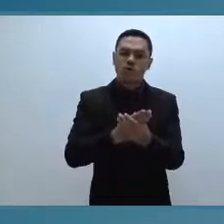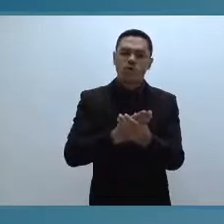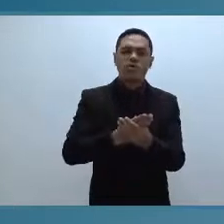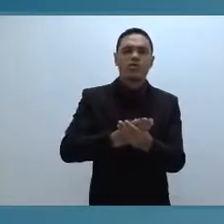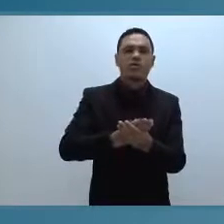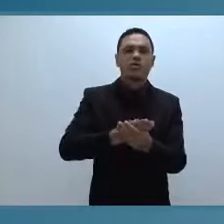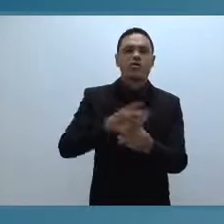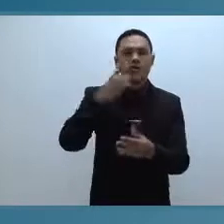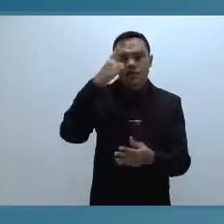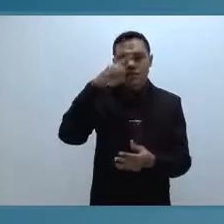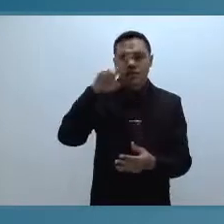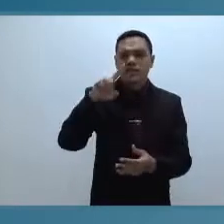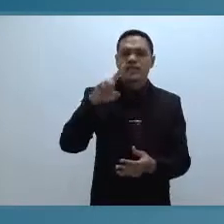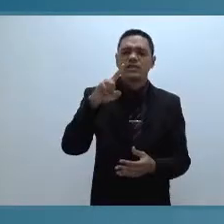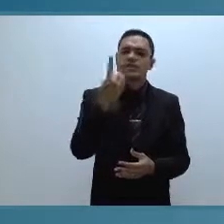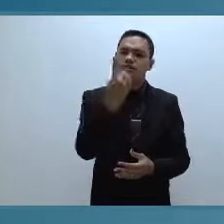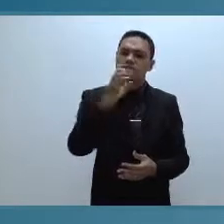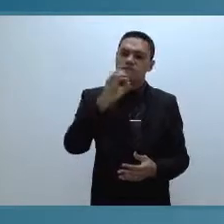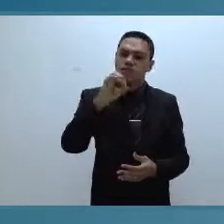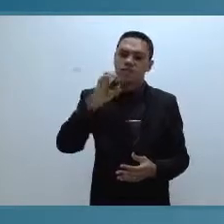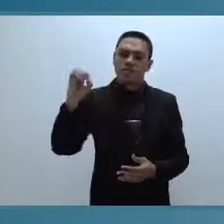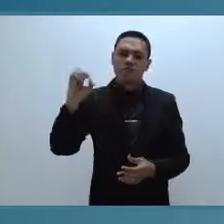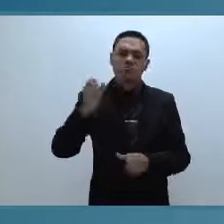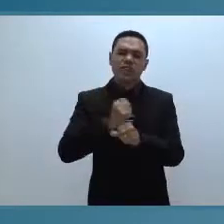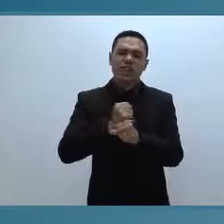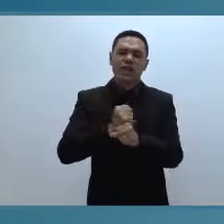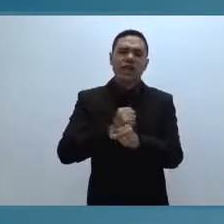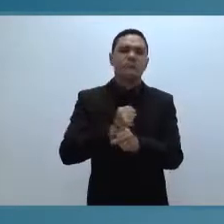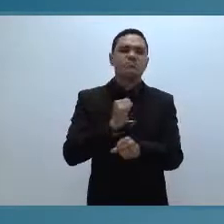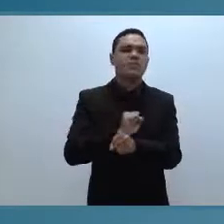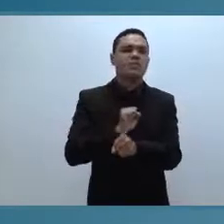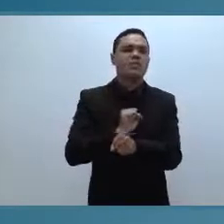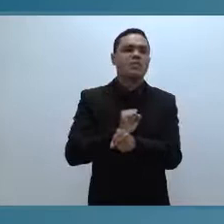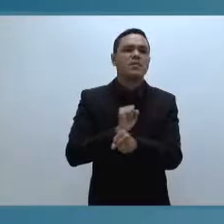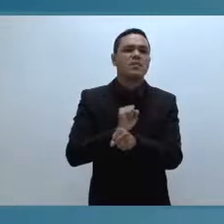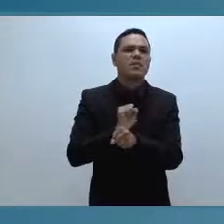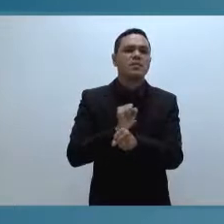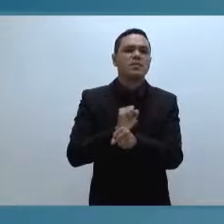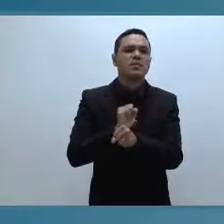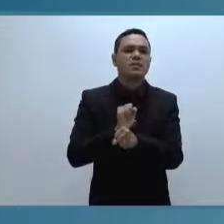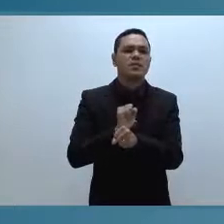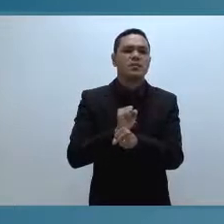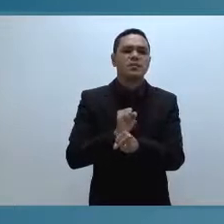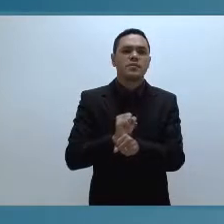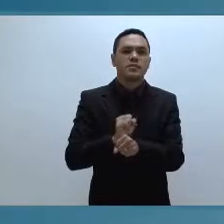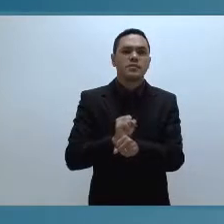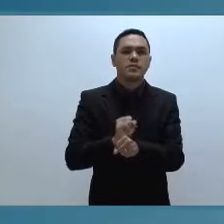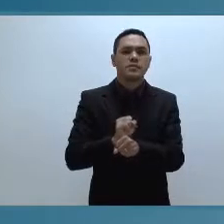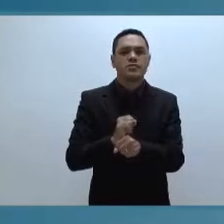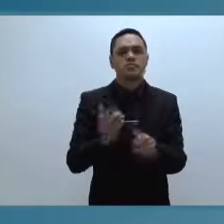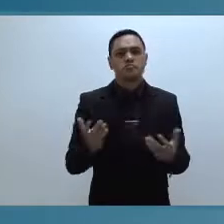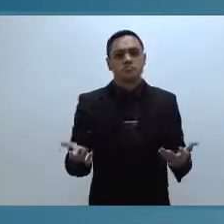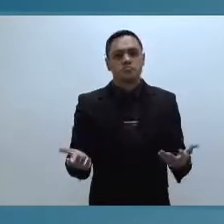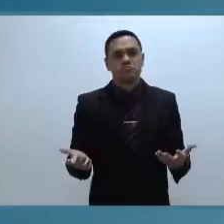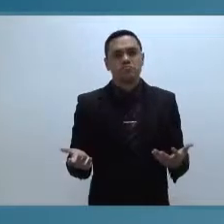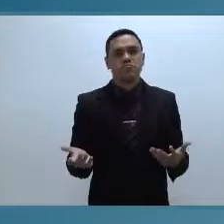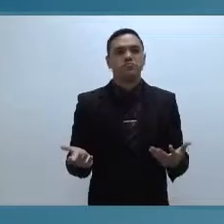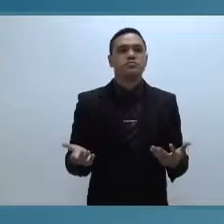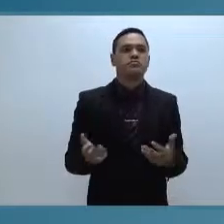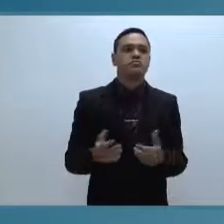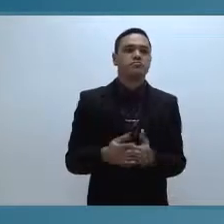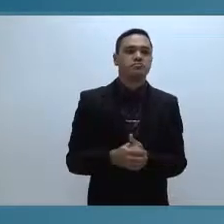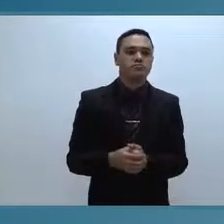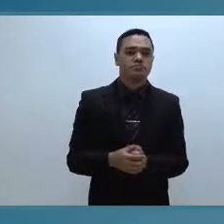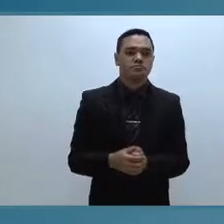14,68%. Assim, da análise desses indicadores, e ante a inexistência de